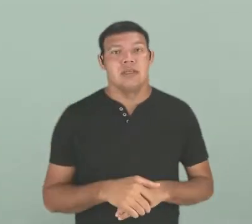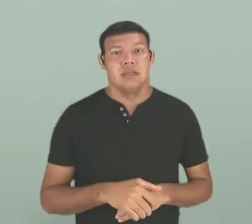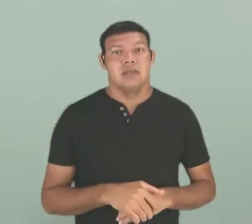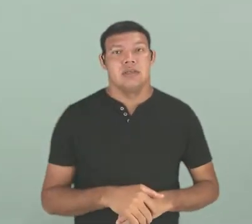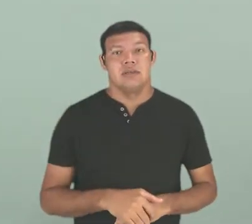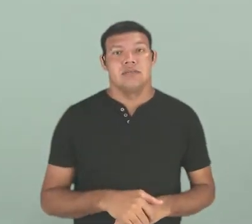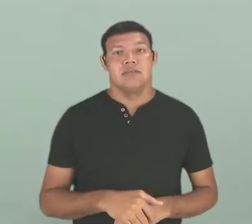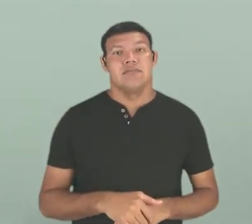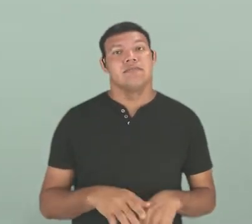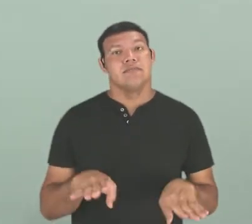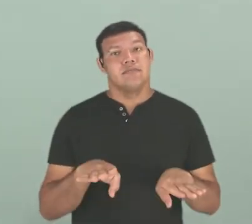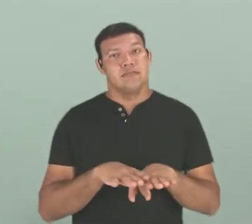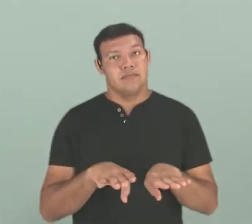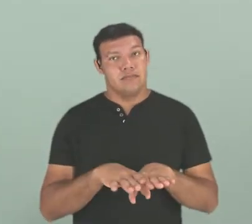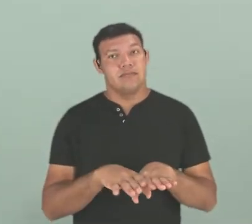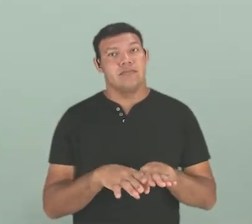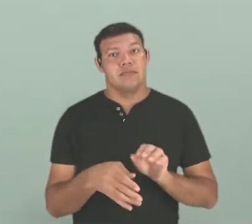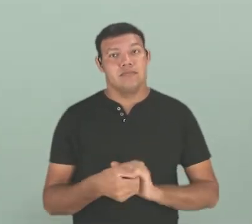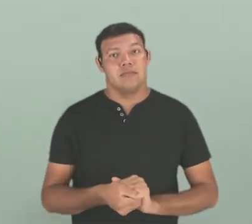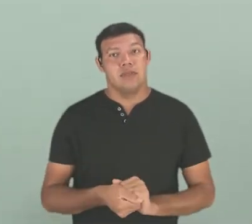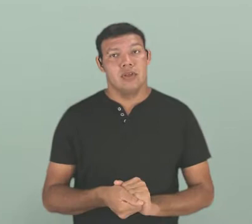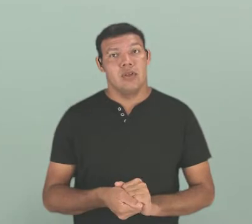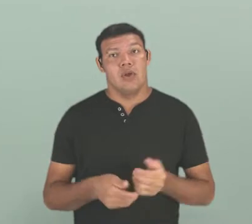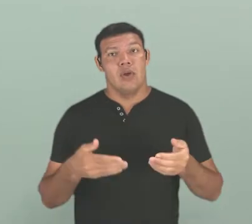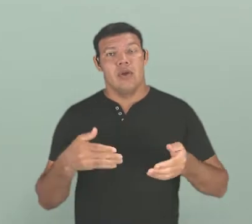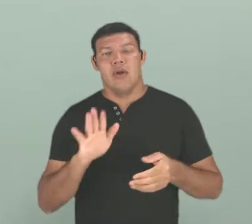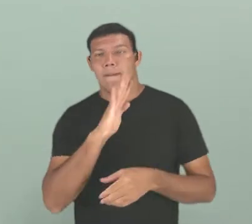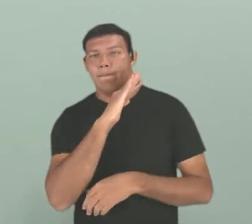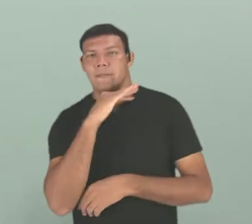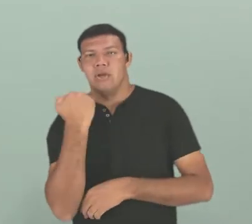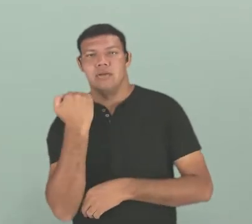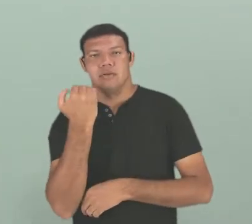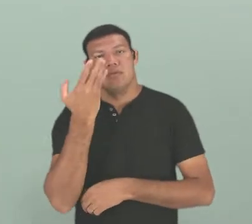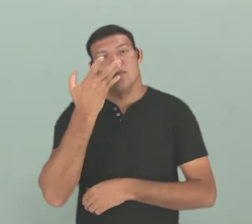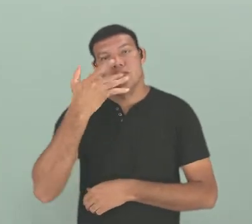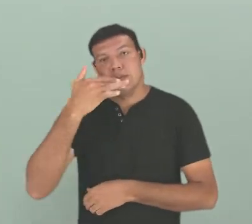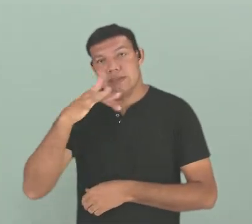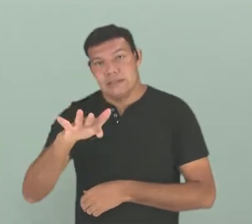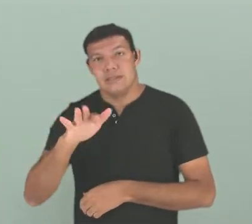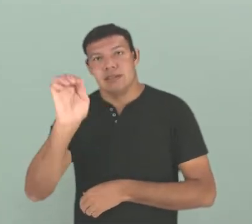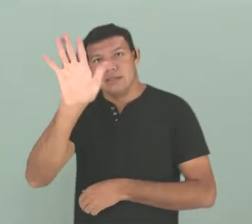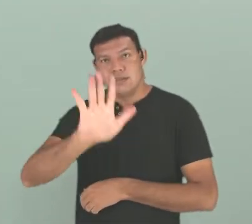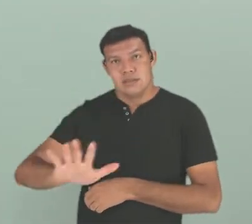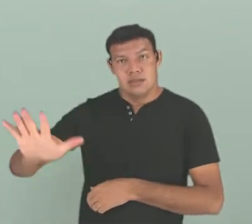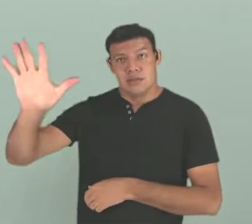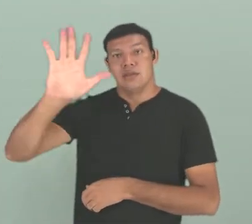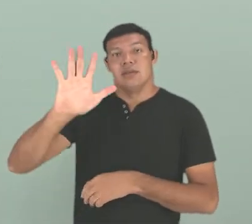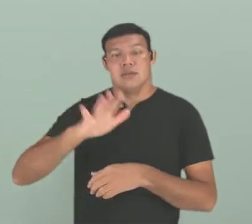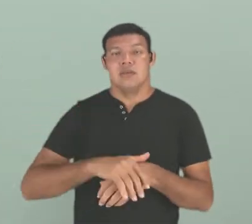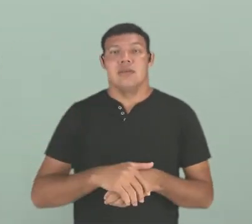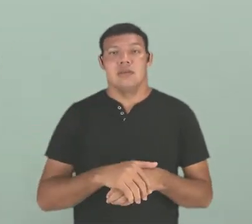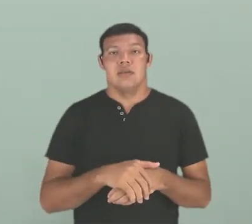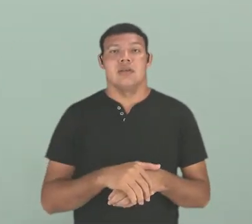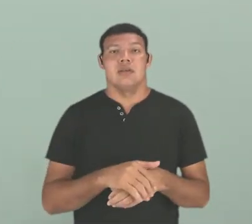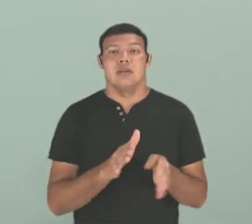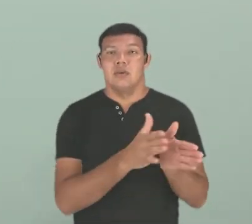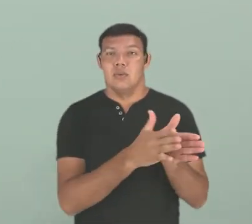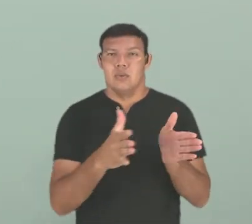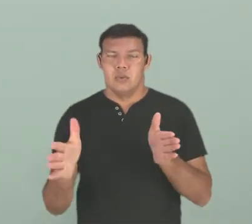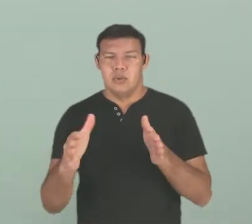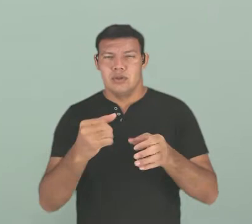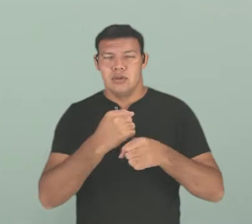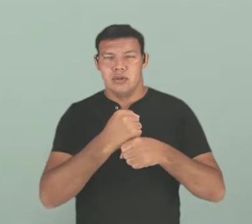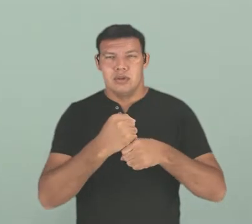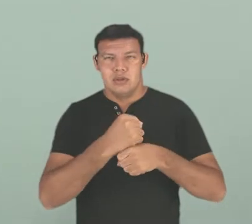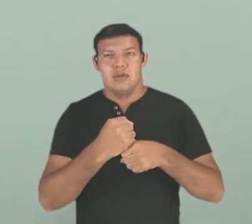um ano. O número de crianças que morrem no período de um ano é mortalidade infantil. Mas geral, quando morre no período de um ano, é chamado de